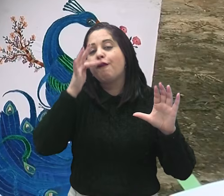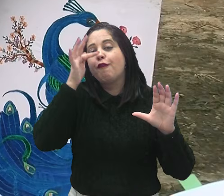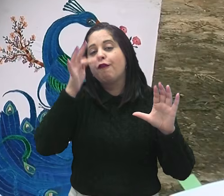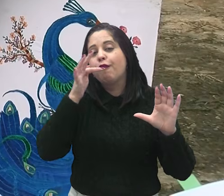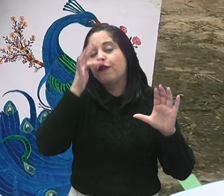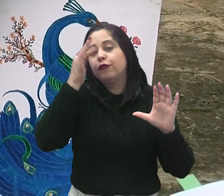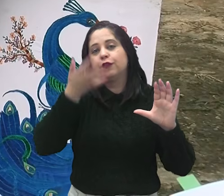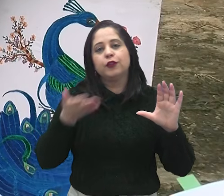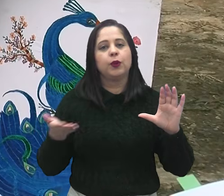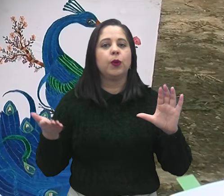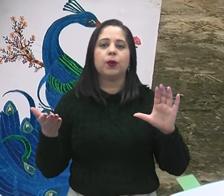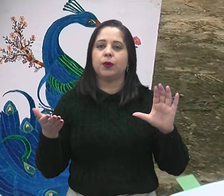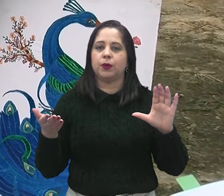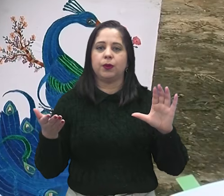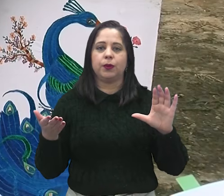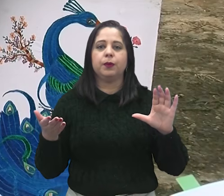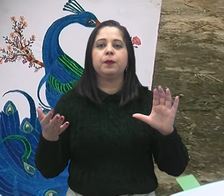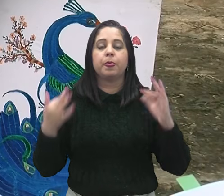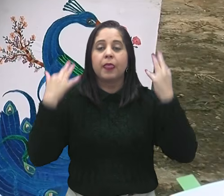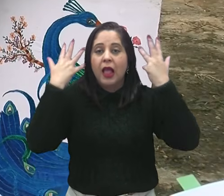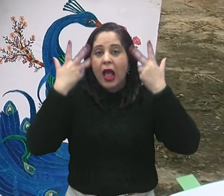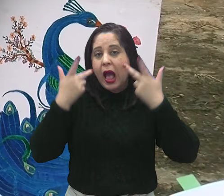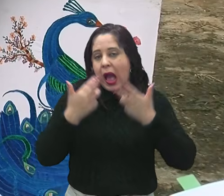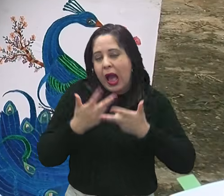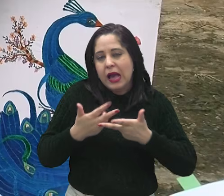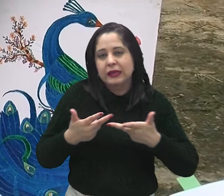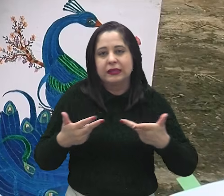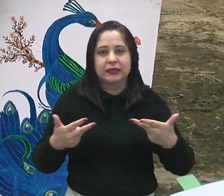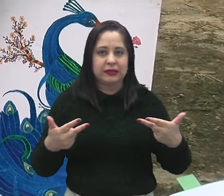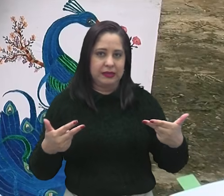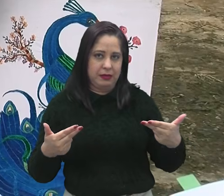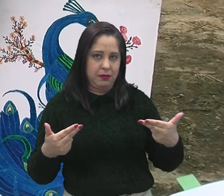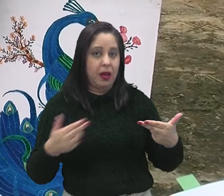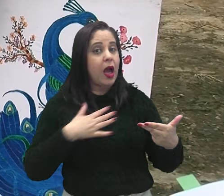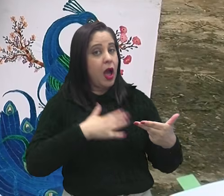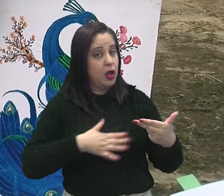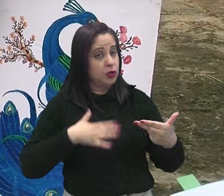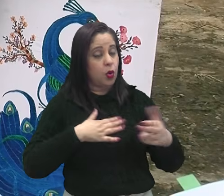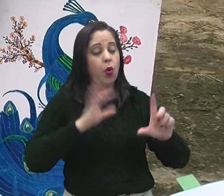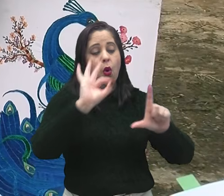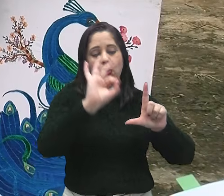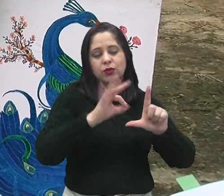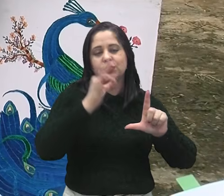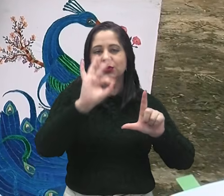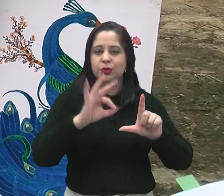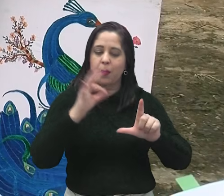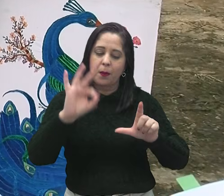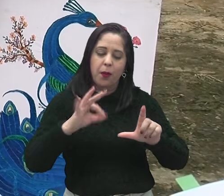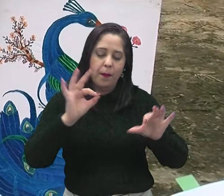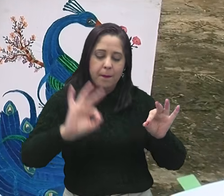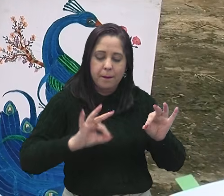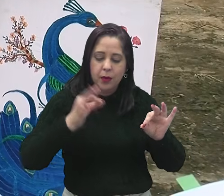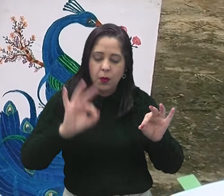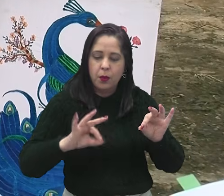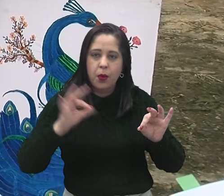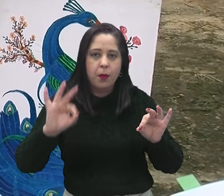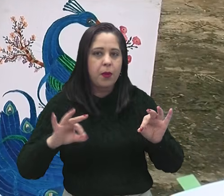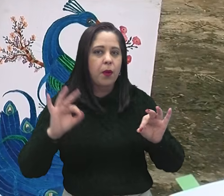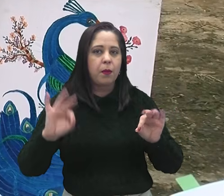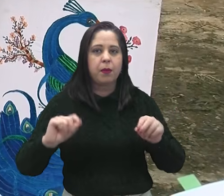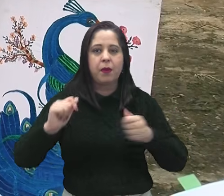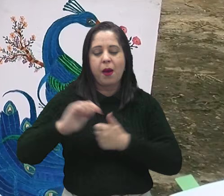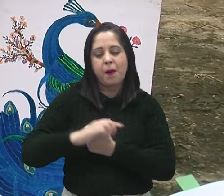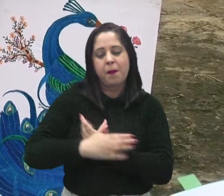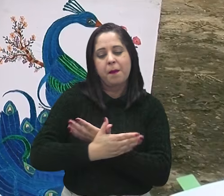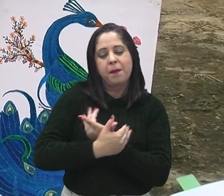esses animaizinhos silvestres que eu gosto de bordar. Tem muita borboleta, joaninha, que são as coisas da